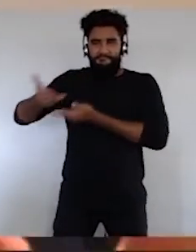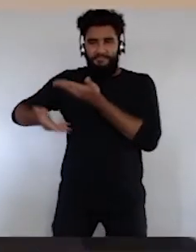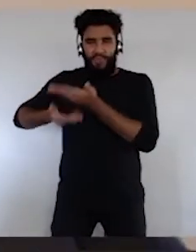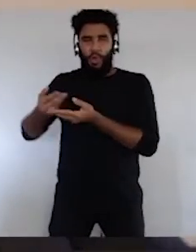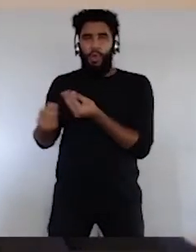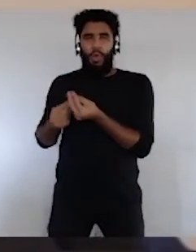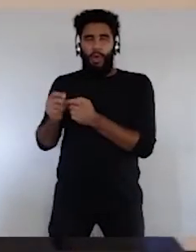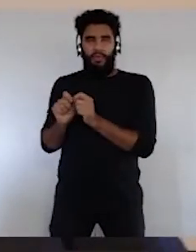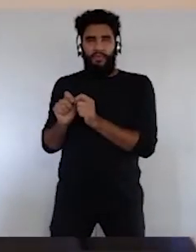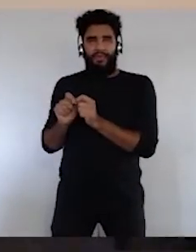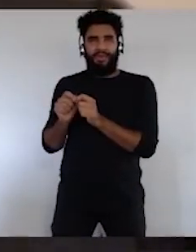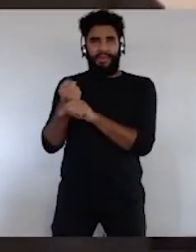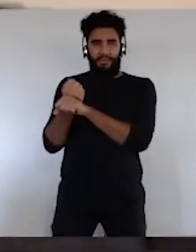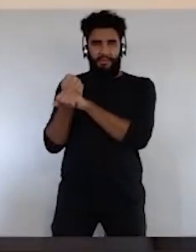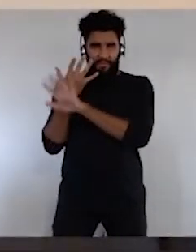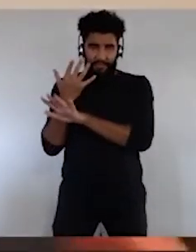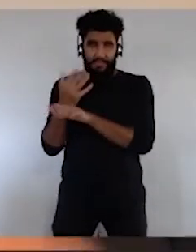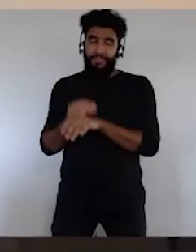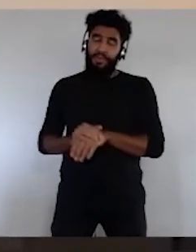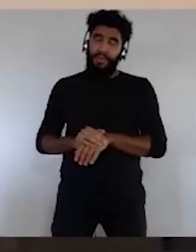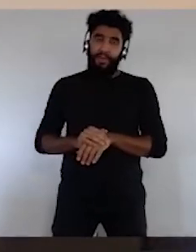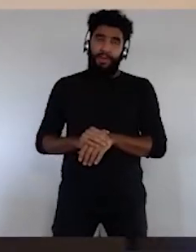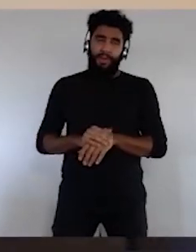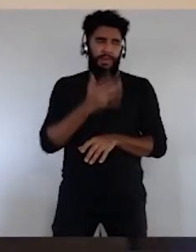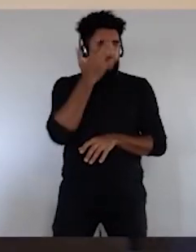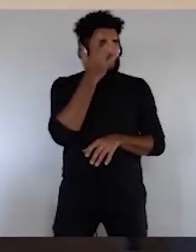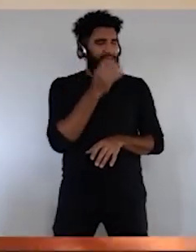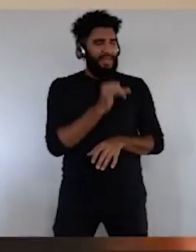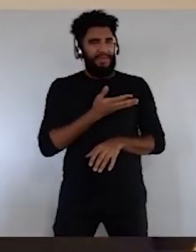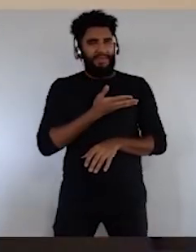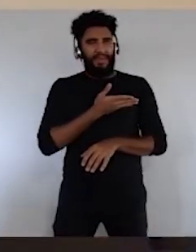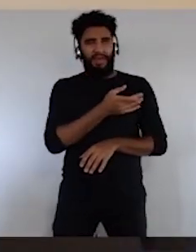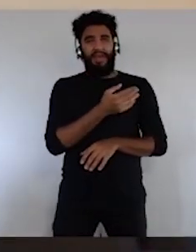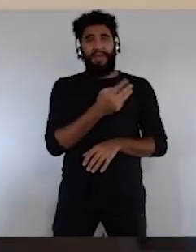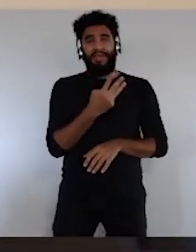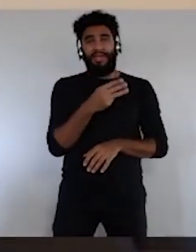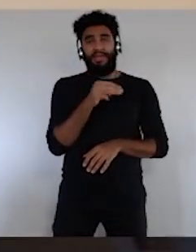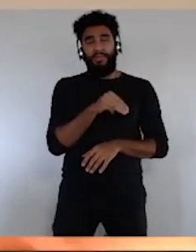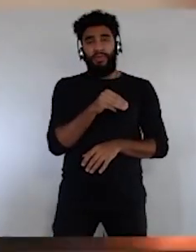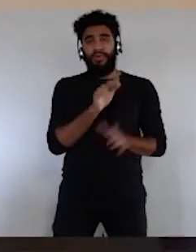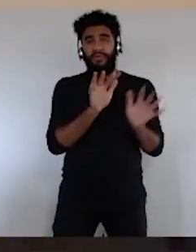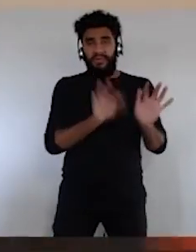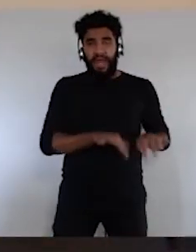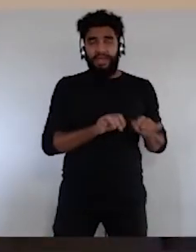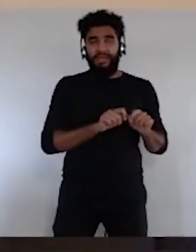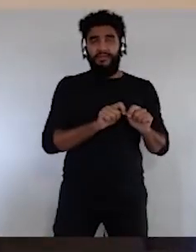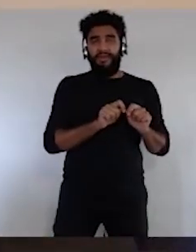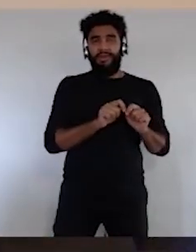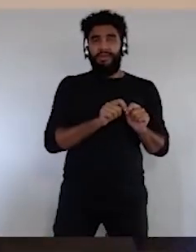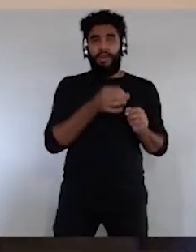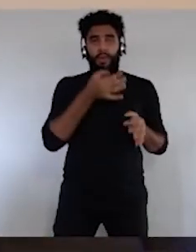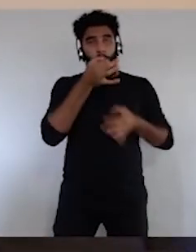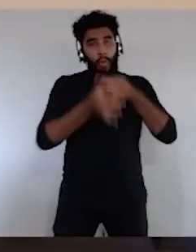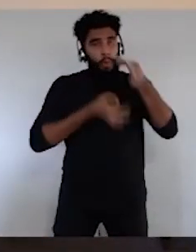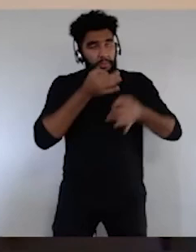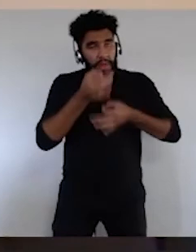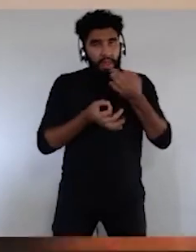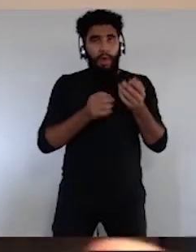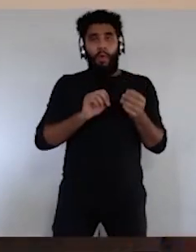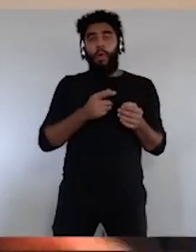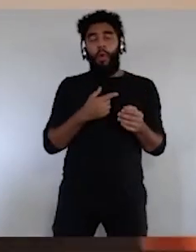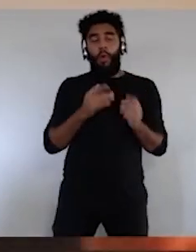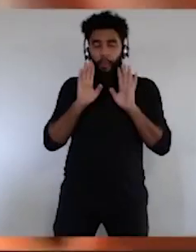que qualquer novidade nessa área já peca no início, né? Qualquer modificação do sistema, ele já peca no início,